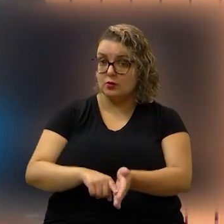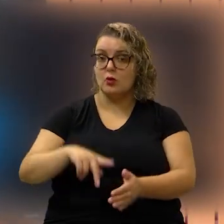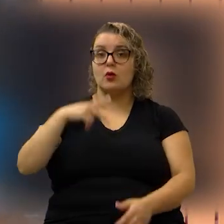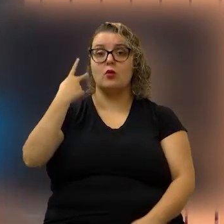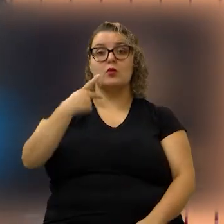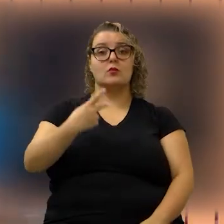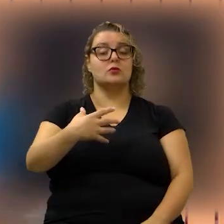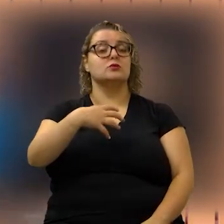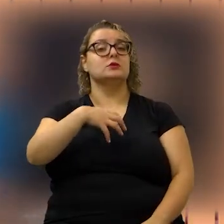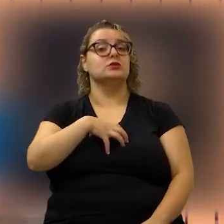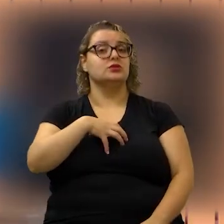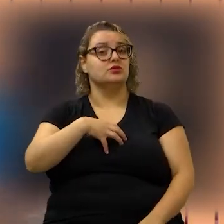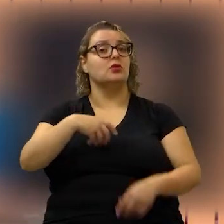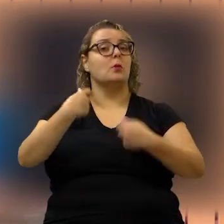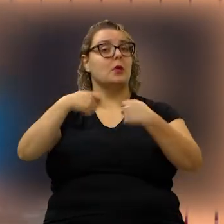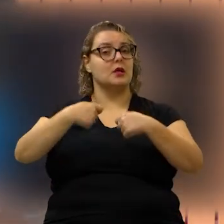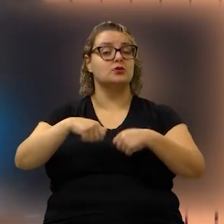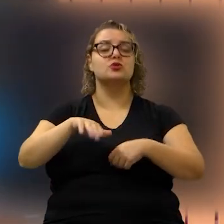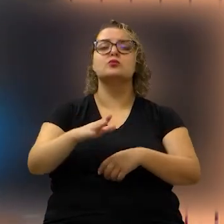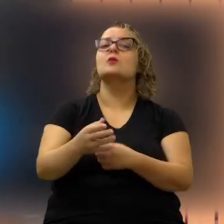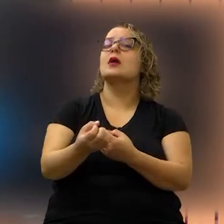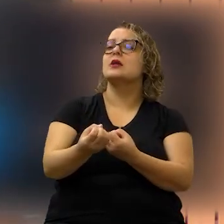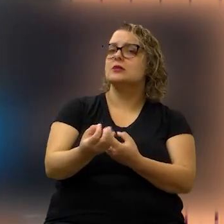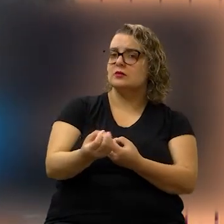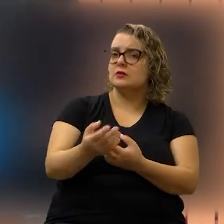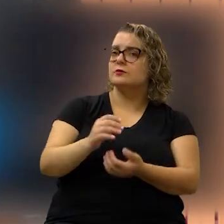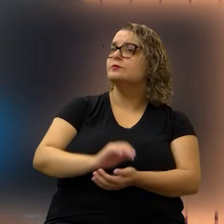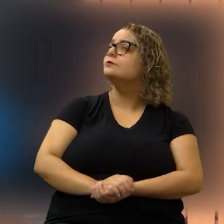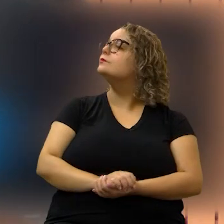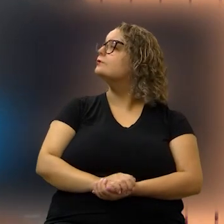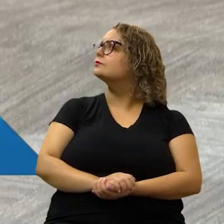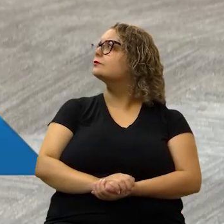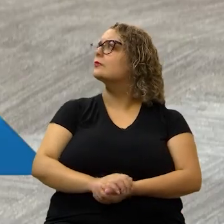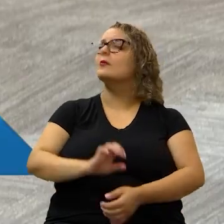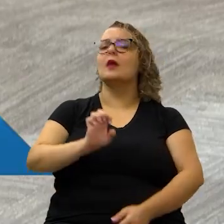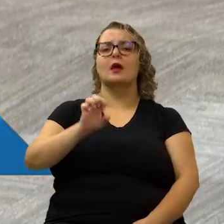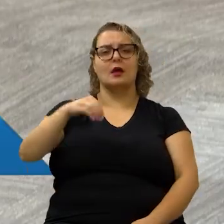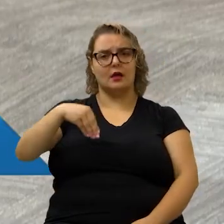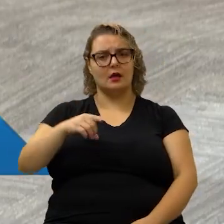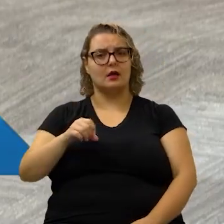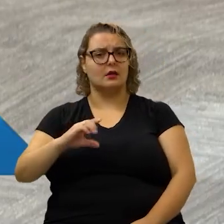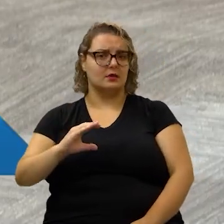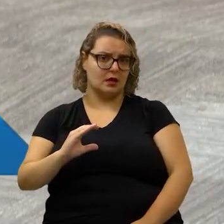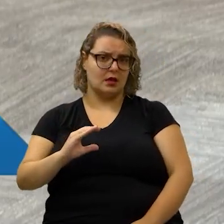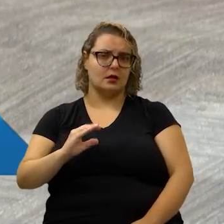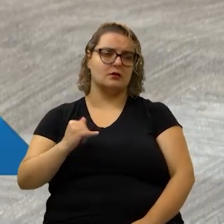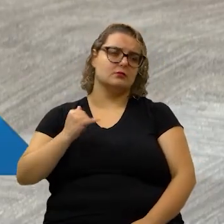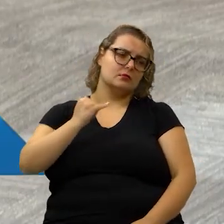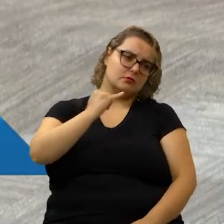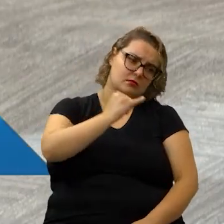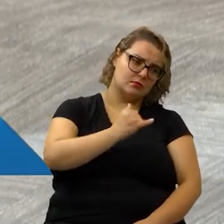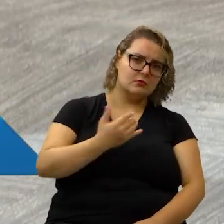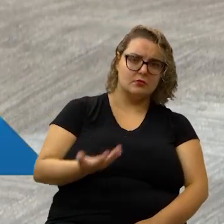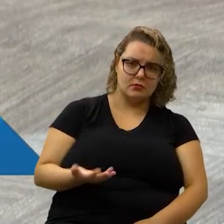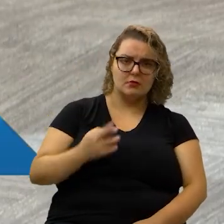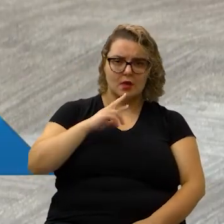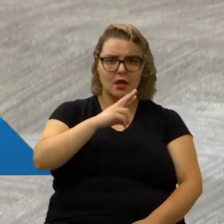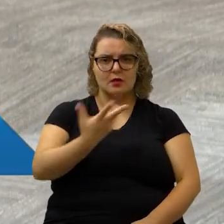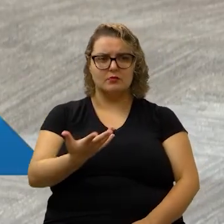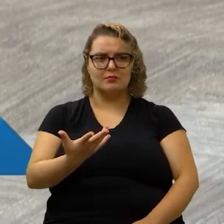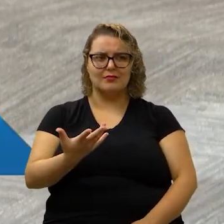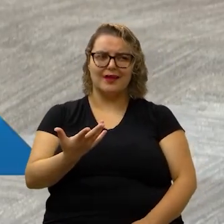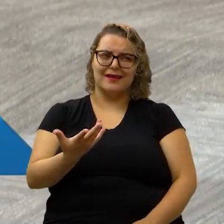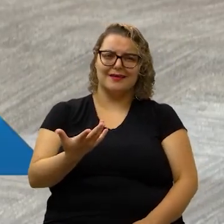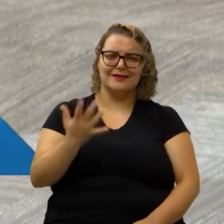questionamentos o vereador sentiu a necessidade de mais informações a que me respondeu a maneira com que foi respondido não foi do meu